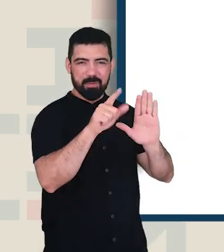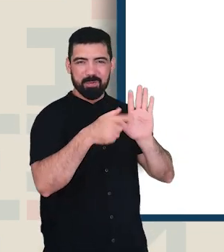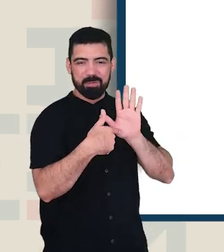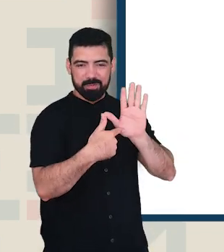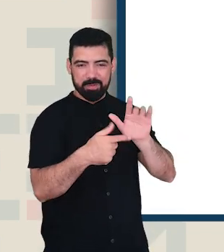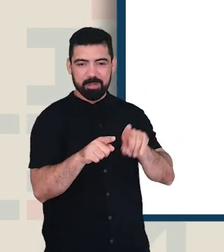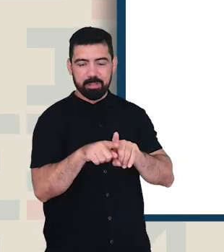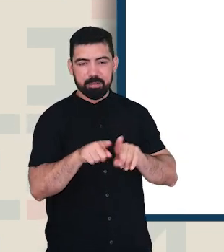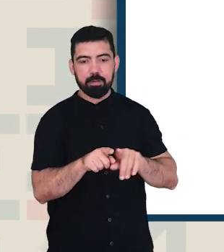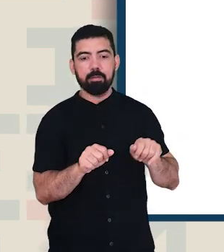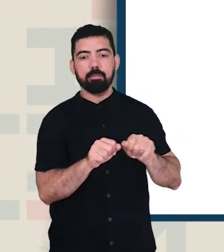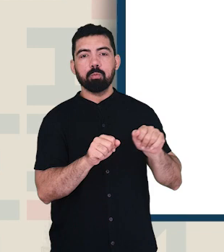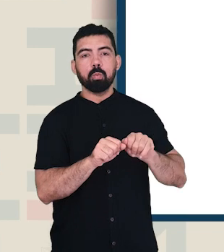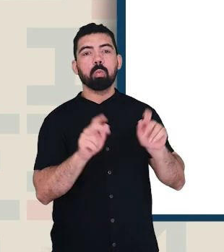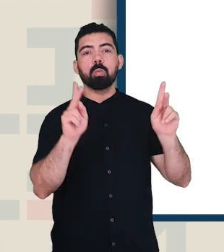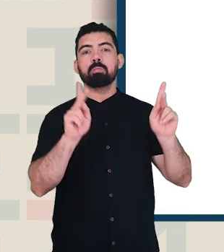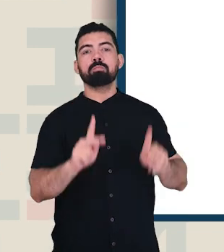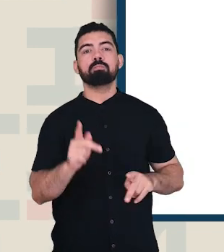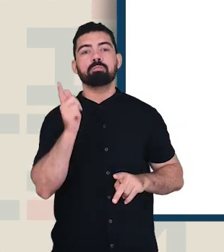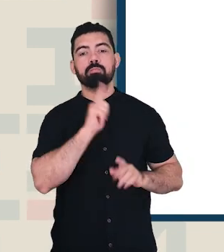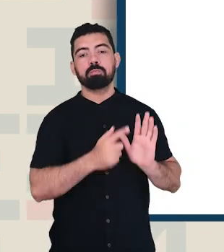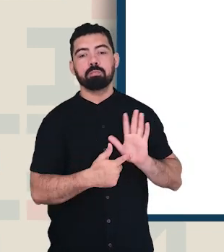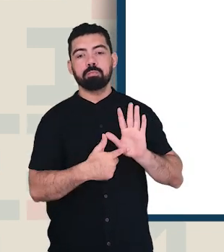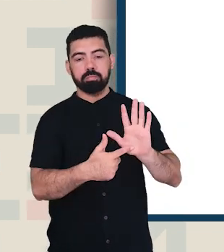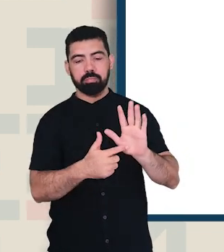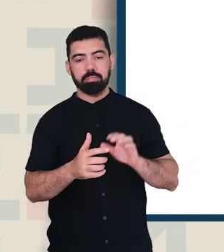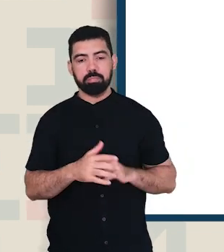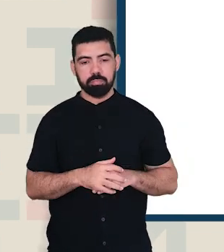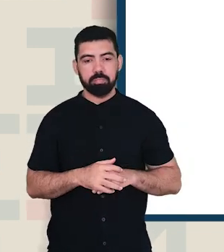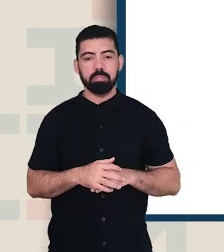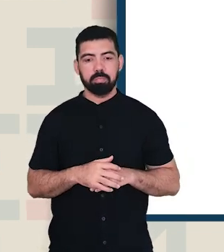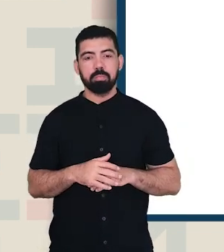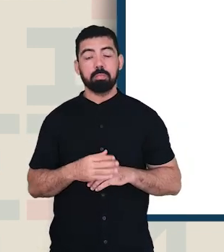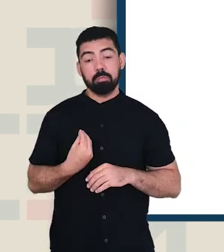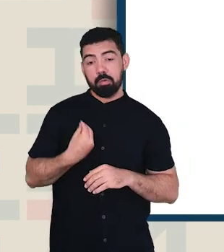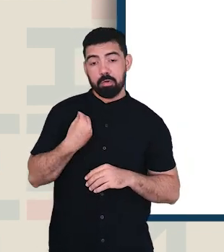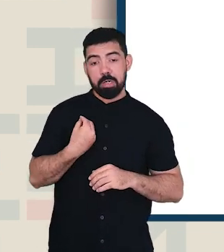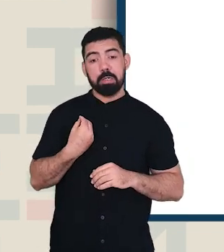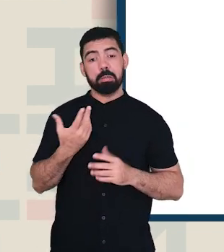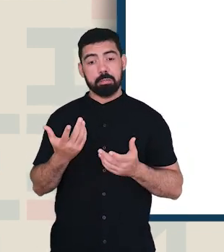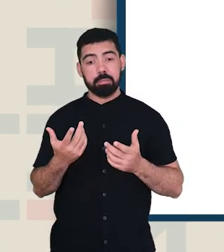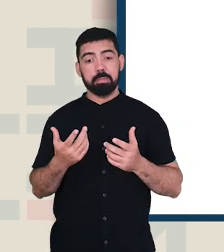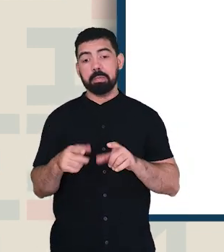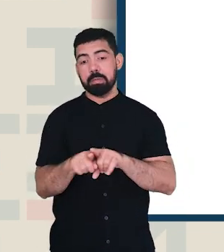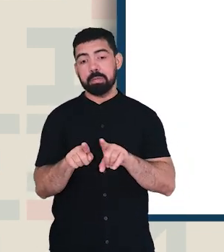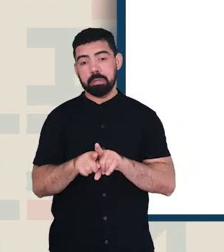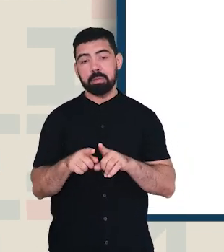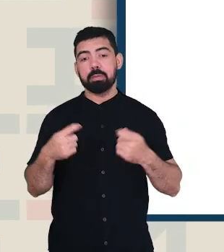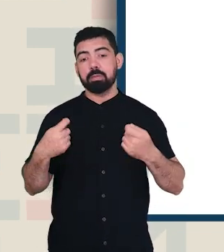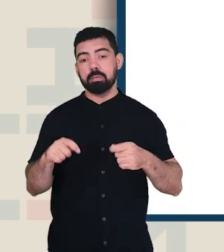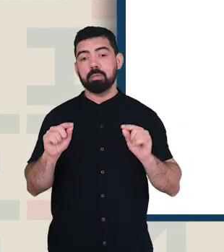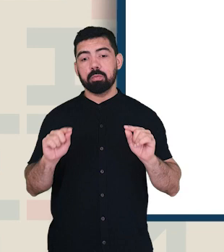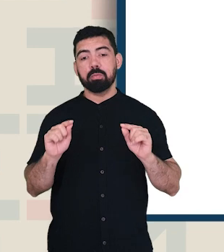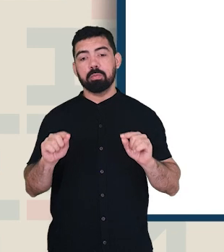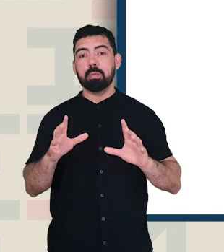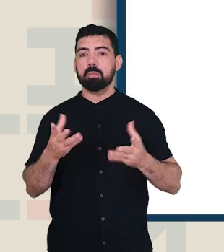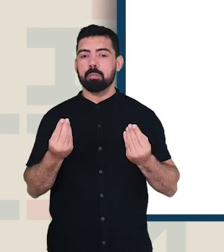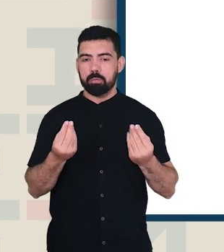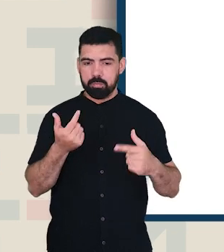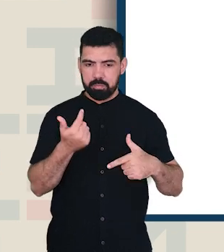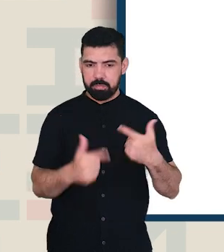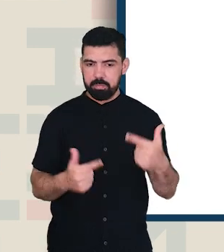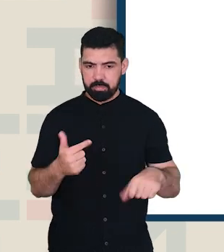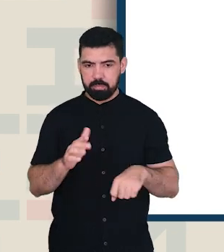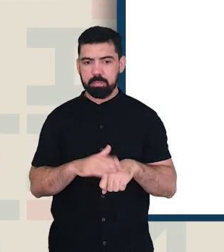posso tranquilamente me apresentar ao vivo, ou então, claro que precisaria de bastante trabalho